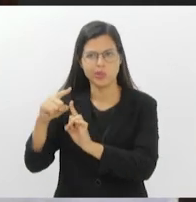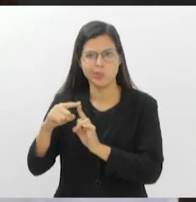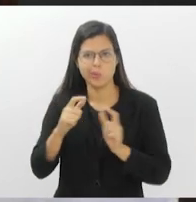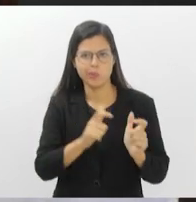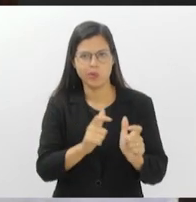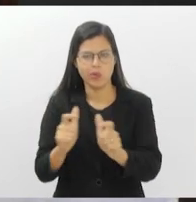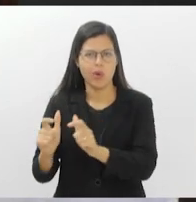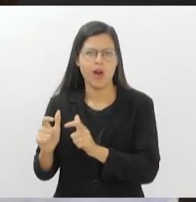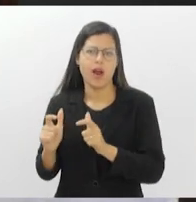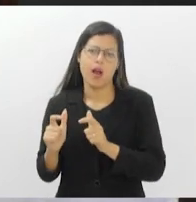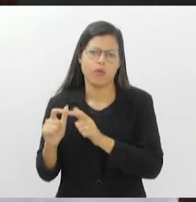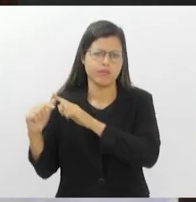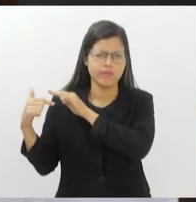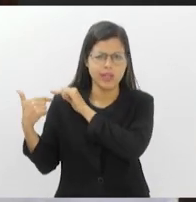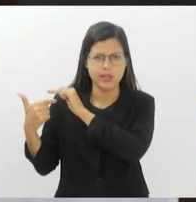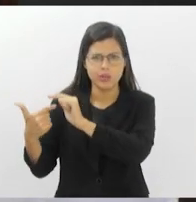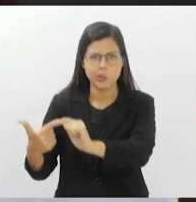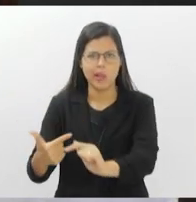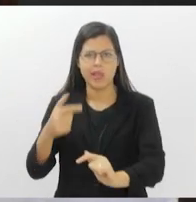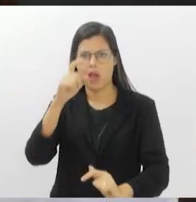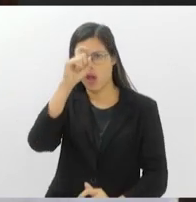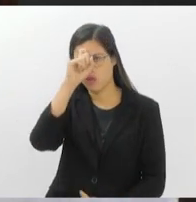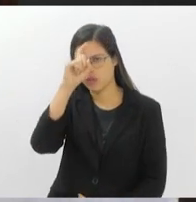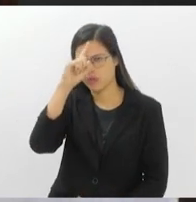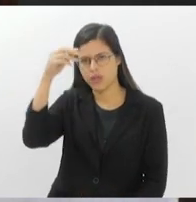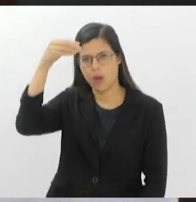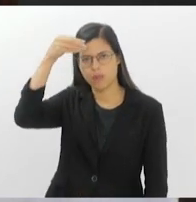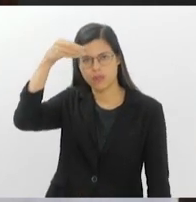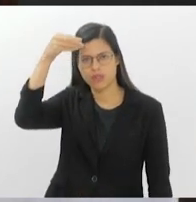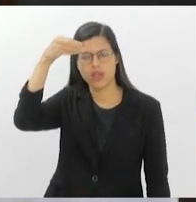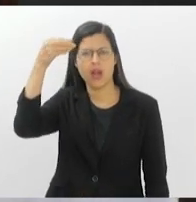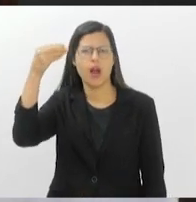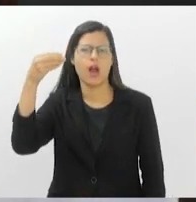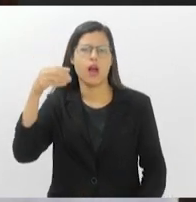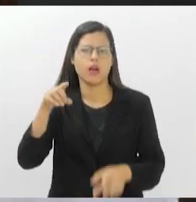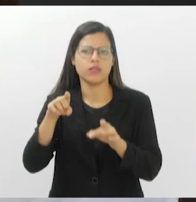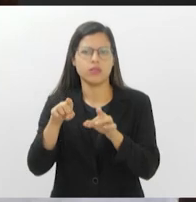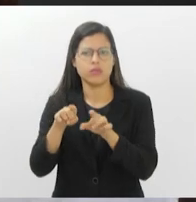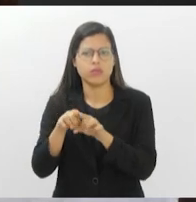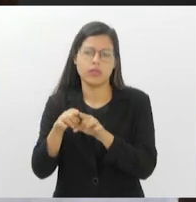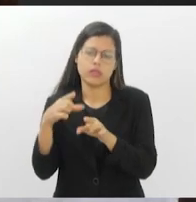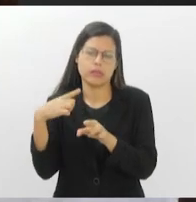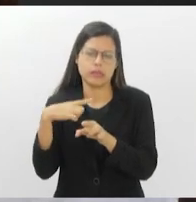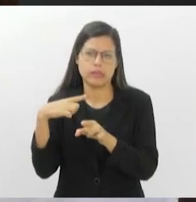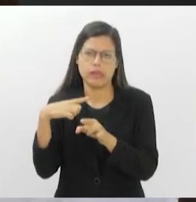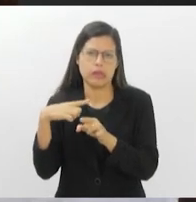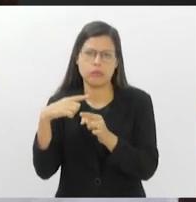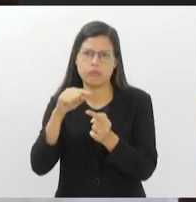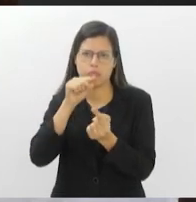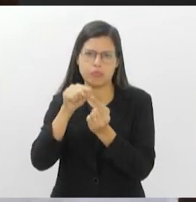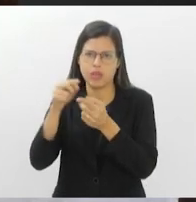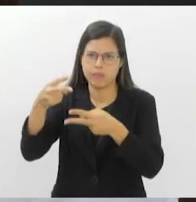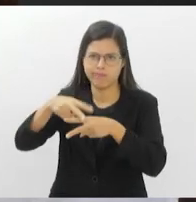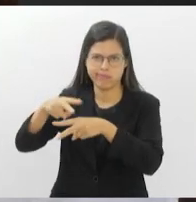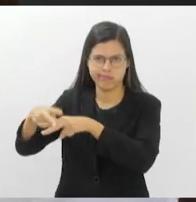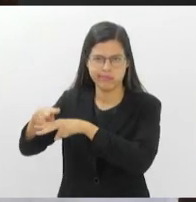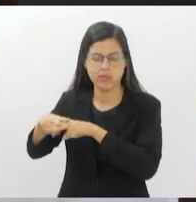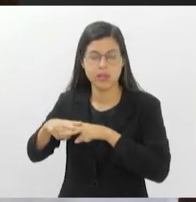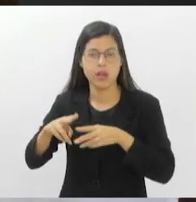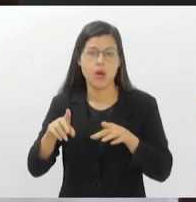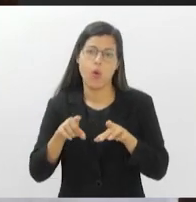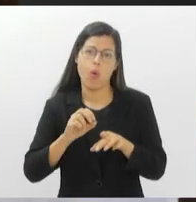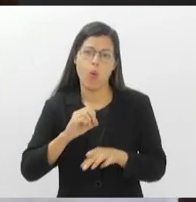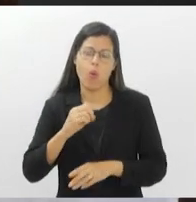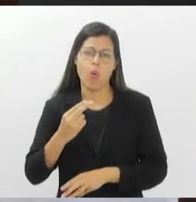formato tradicional dos hospitais psiquiátricos, na lógica do encarceramento, seja ele nos formatos